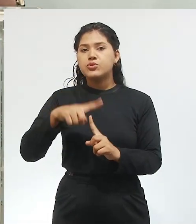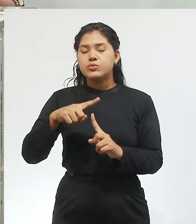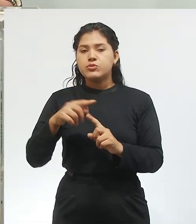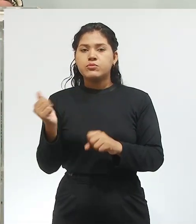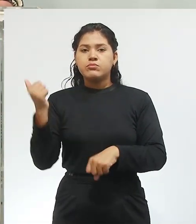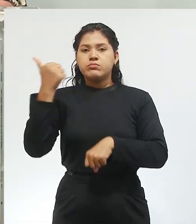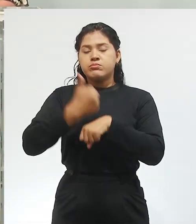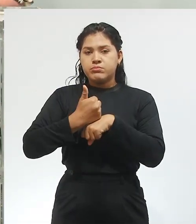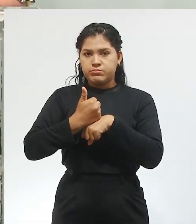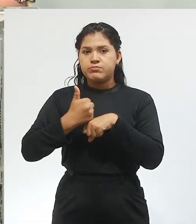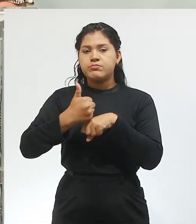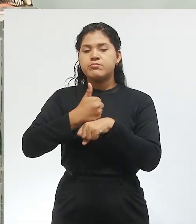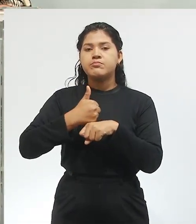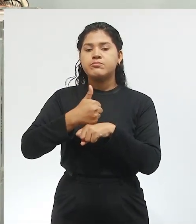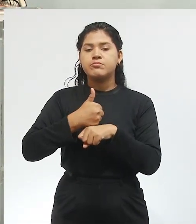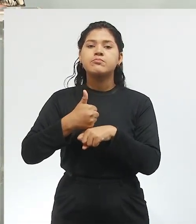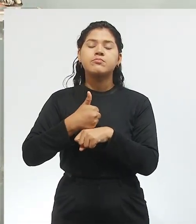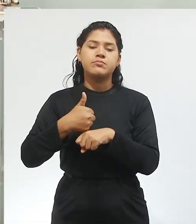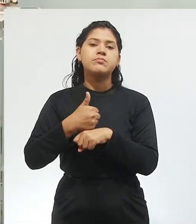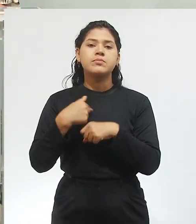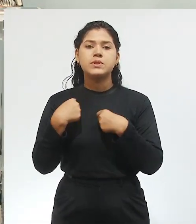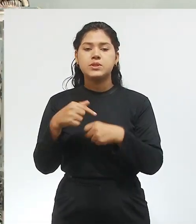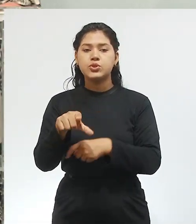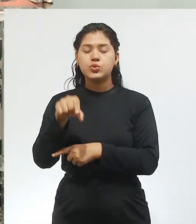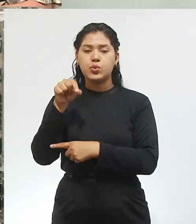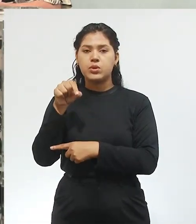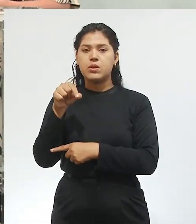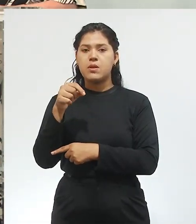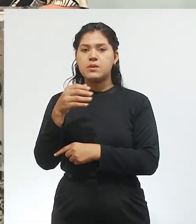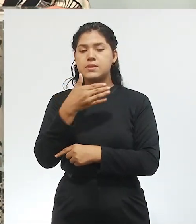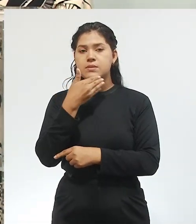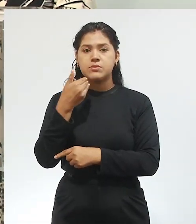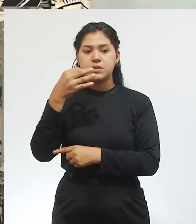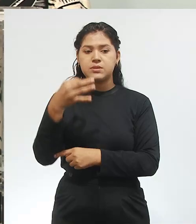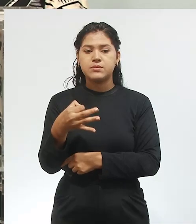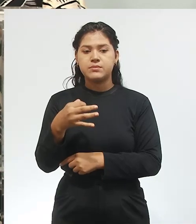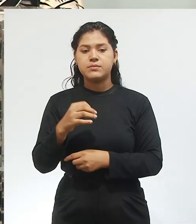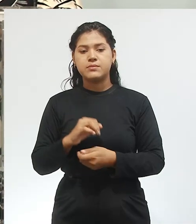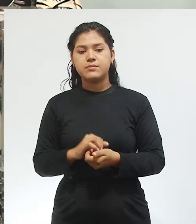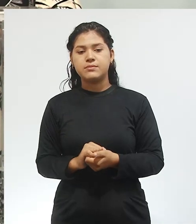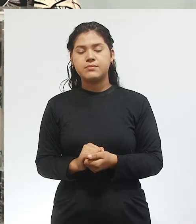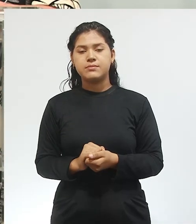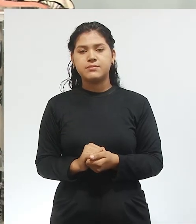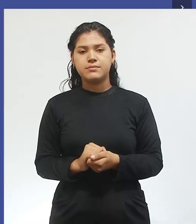o posicionamento que a gente precisa definir para aquele produto ou serviço.